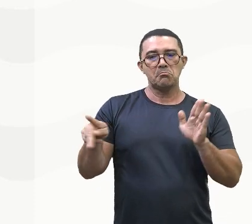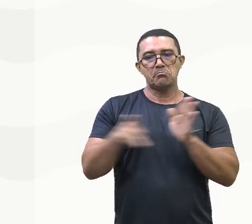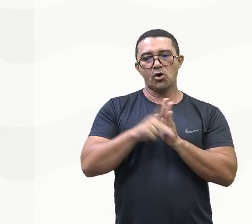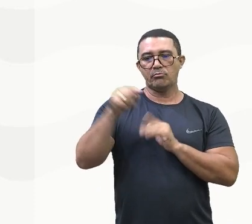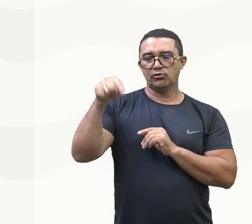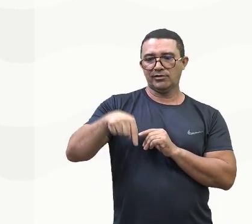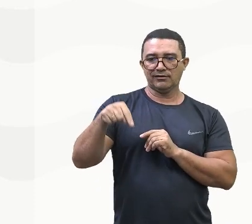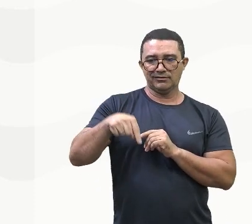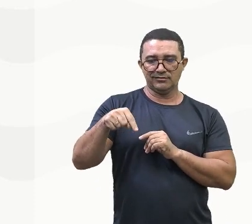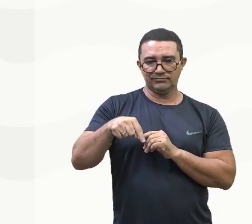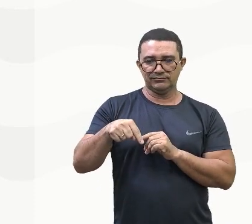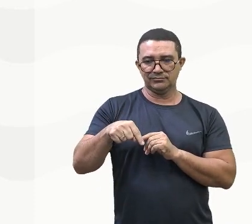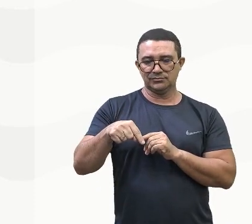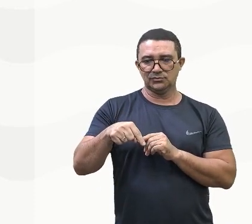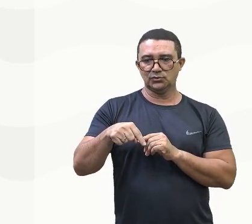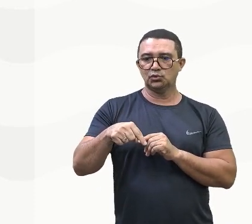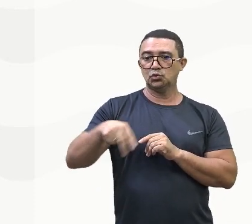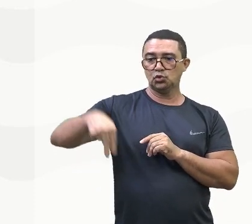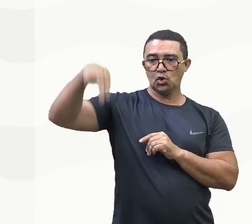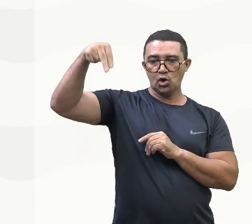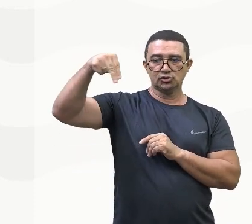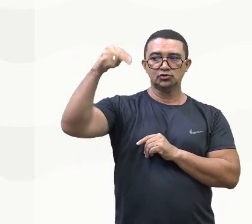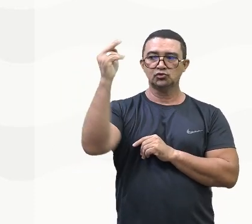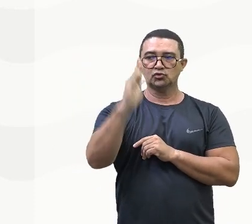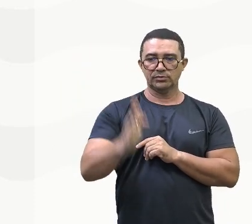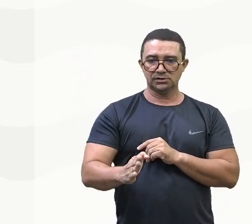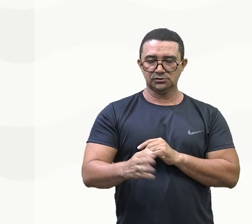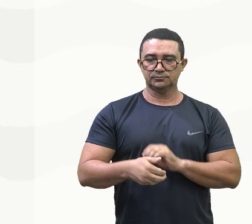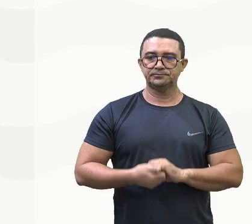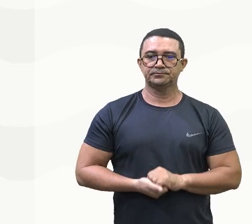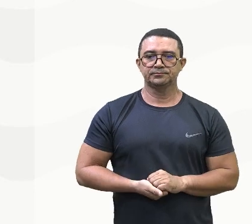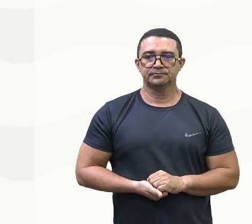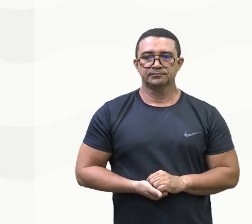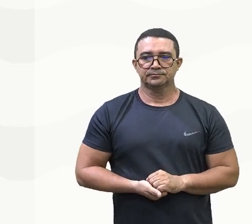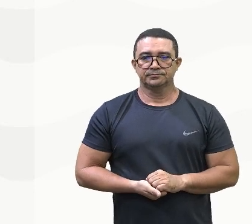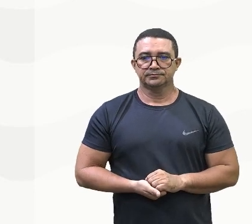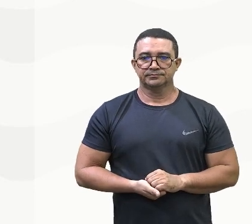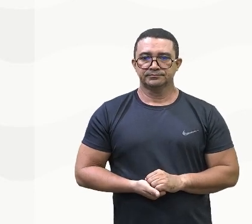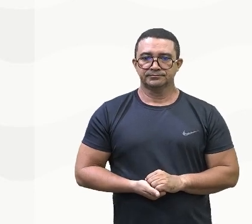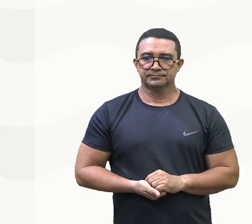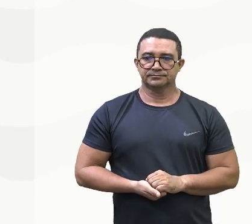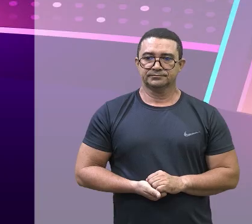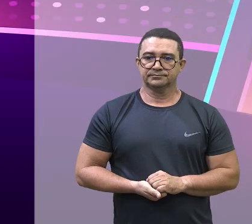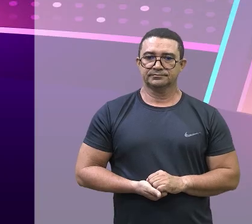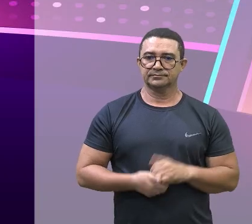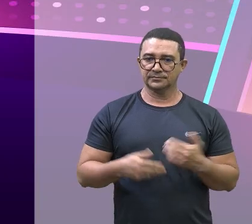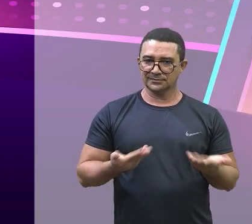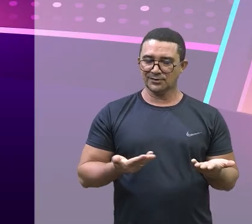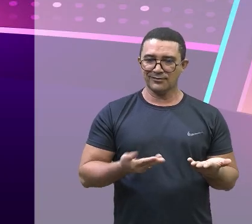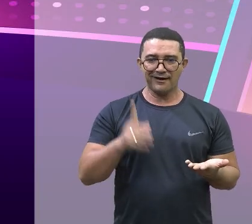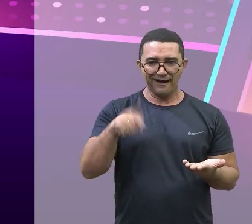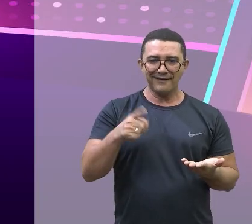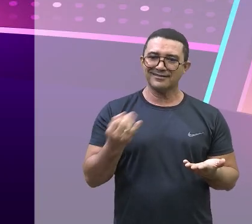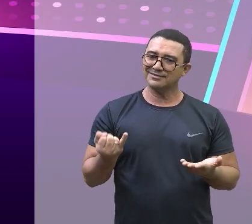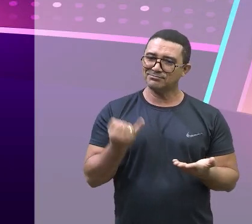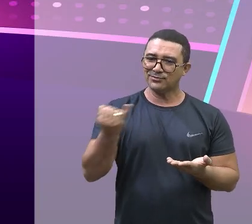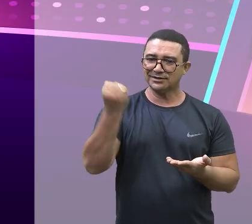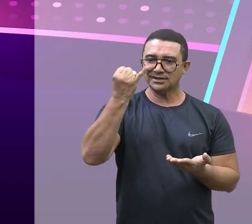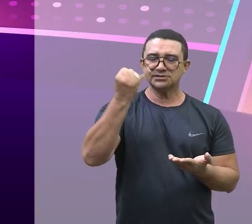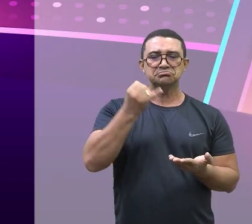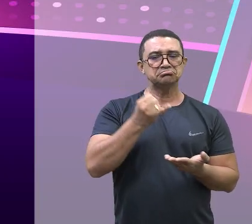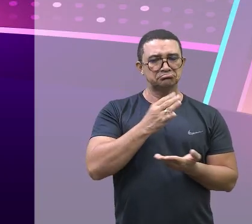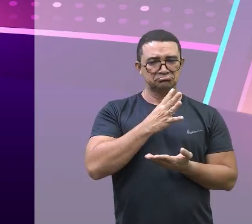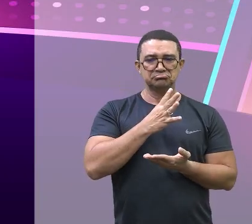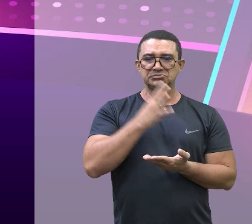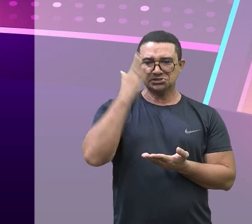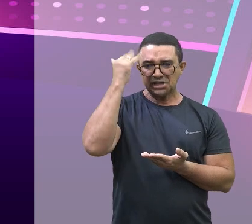nossa realidade do norte do Brasil, do Amazonas, ok? Então, isso é super importante ter